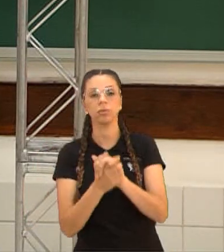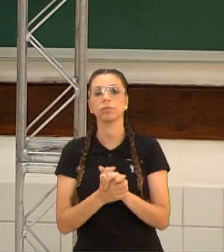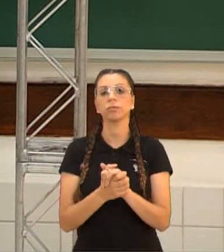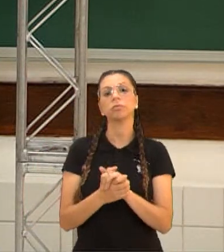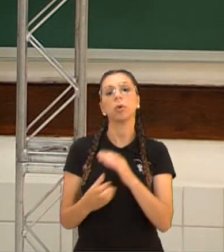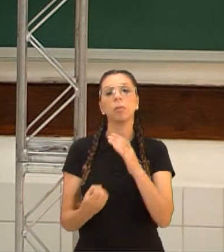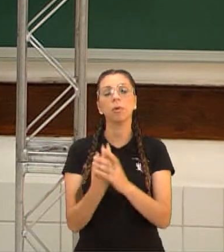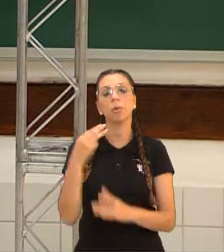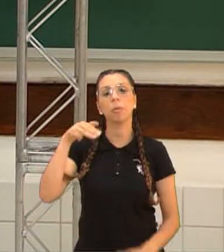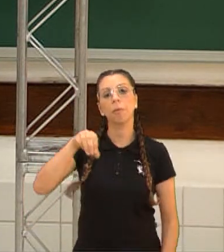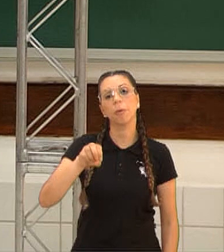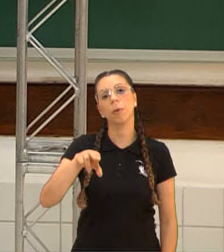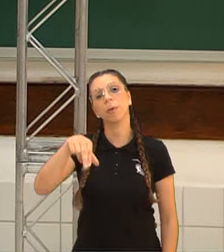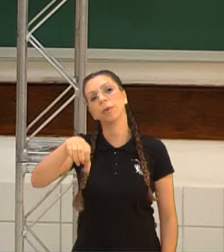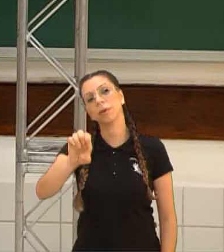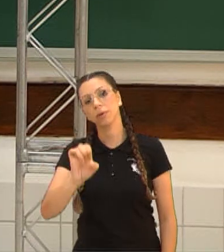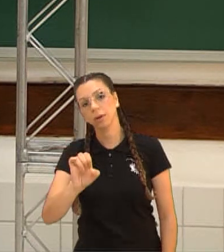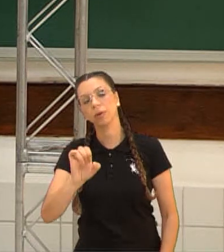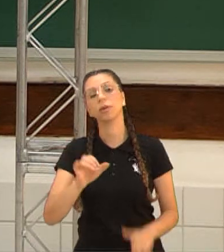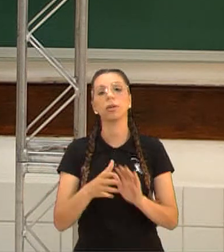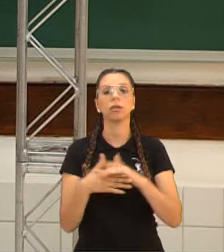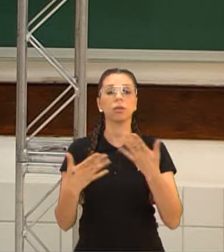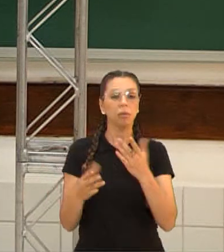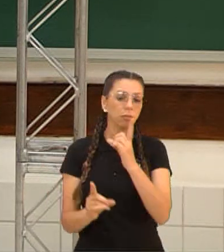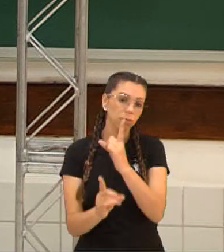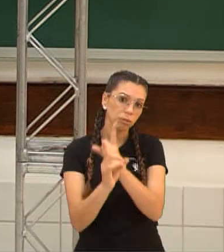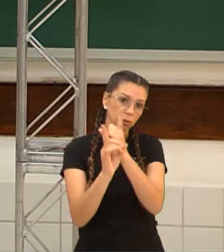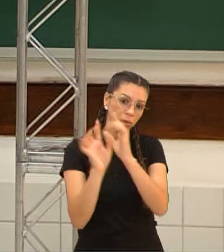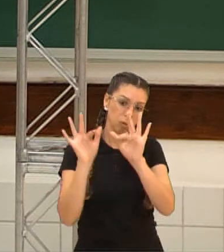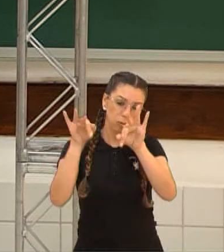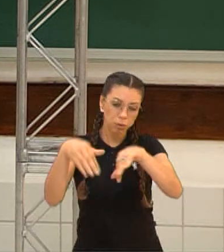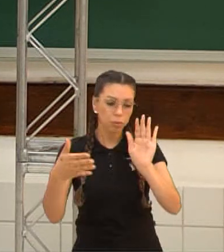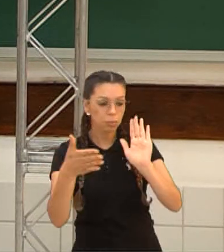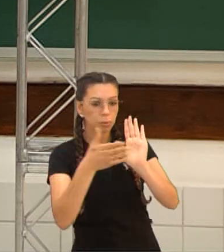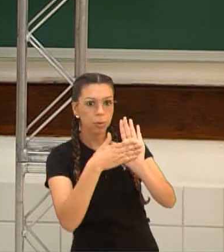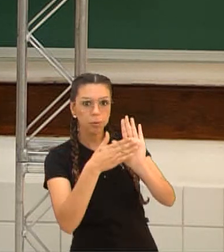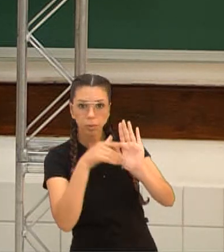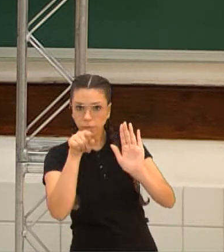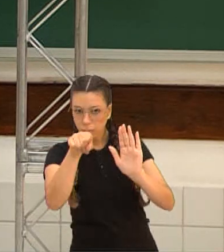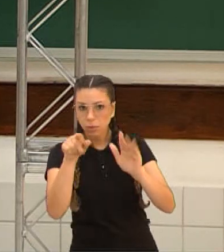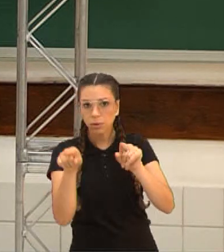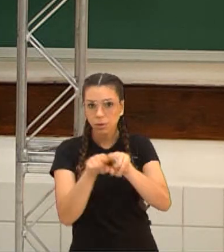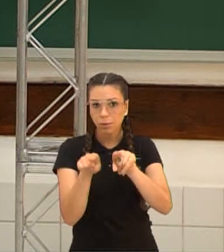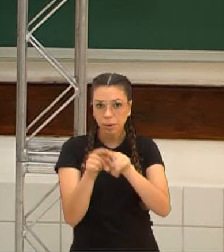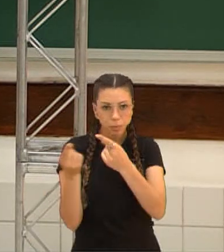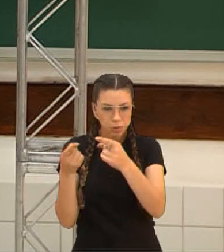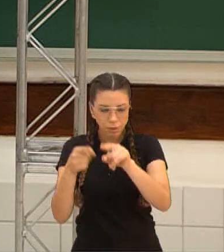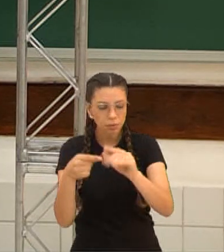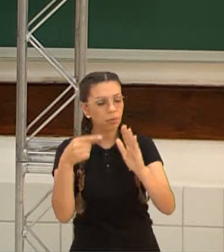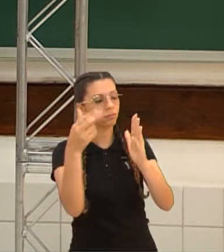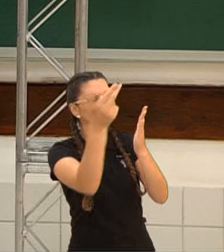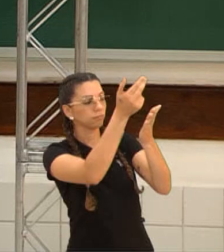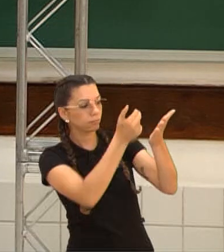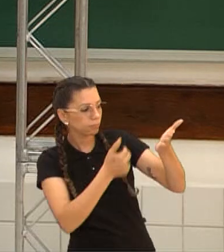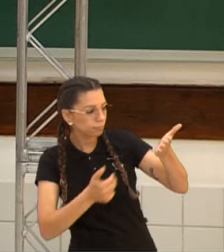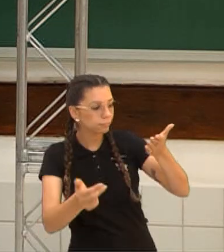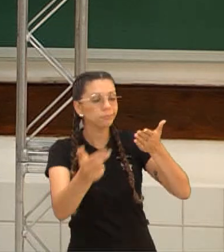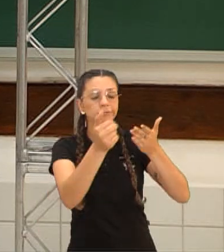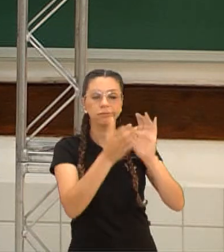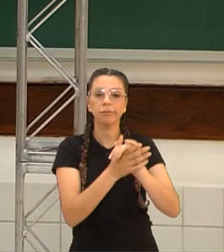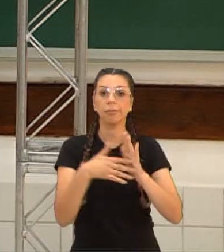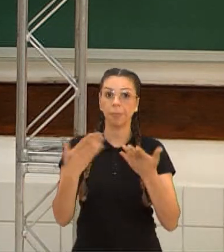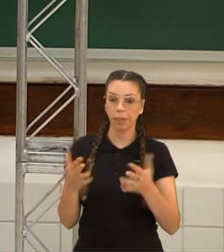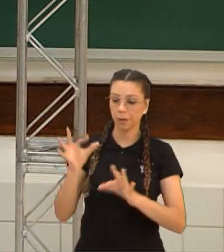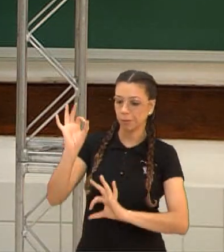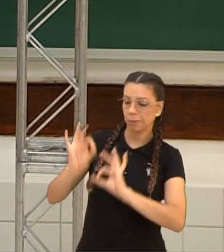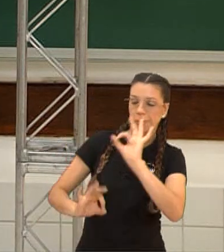né? Então, vocês vão descobrir, e no final eu vou propor vocês pintarem, fazerem uma releitura, né? Então já se preparem